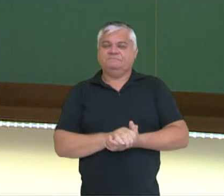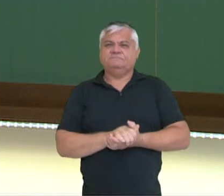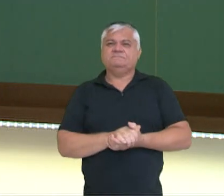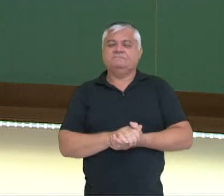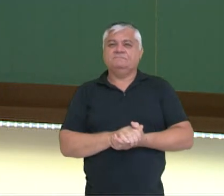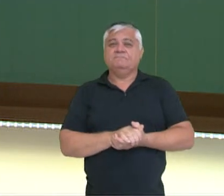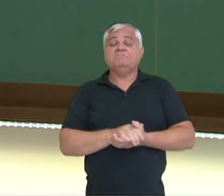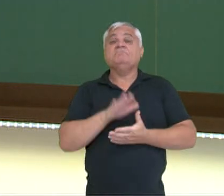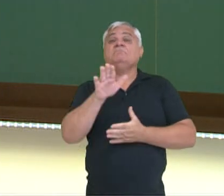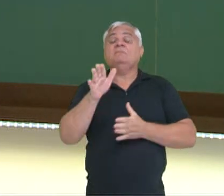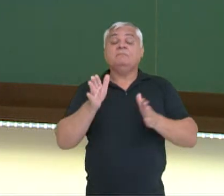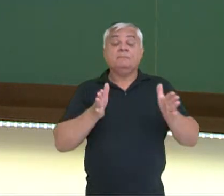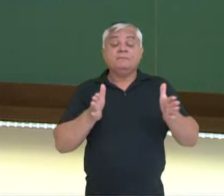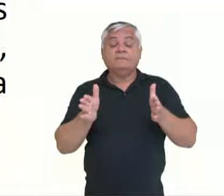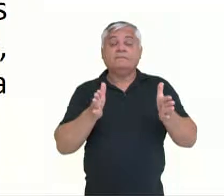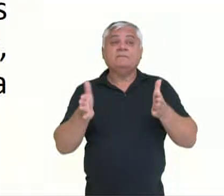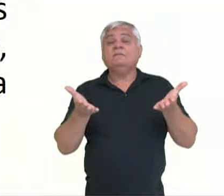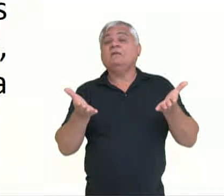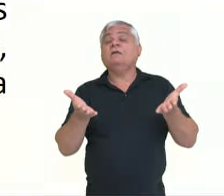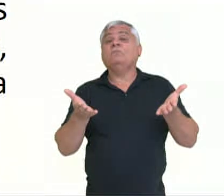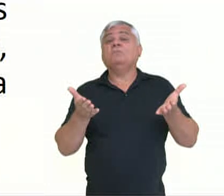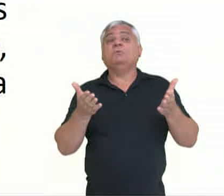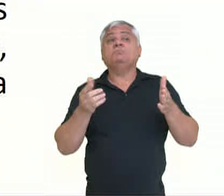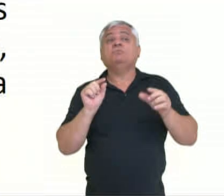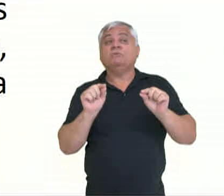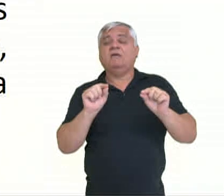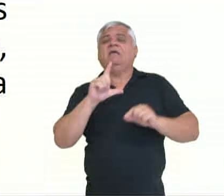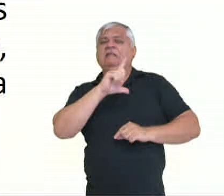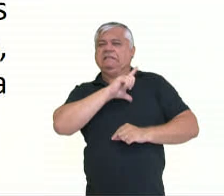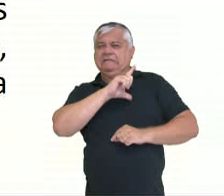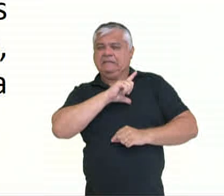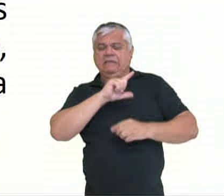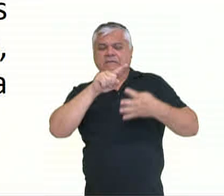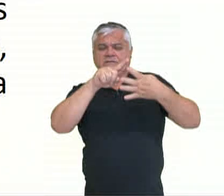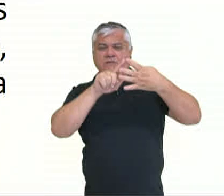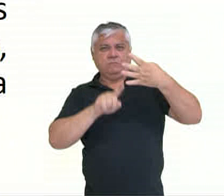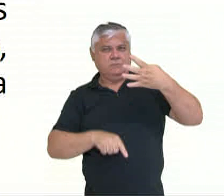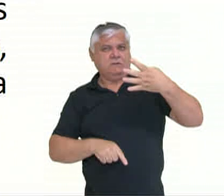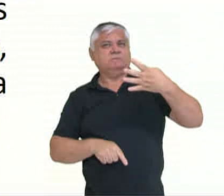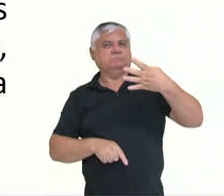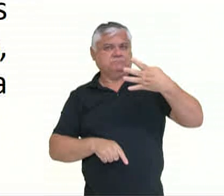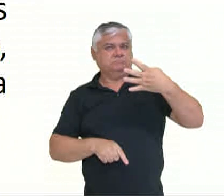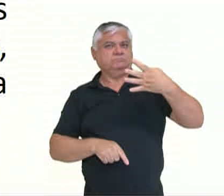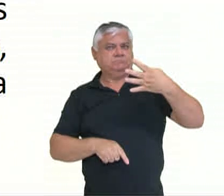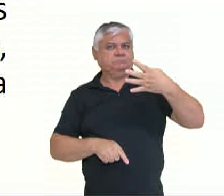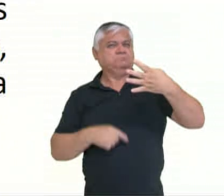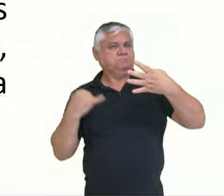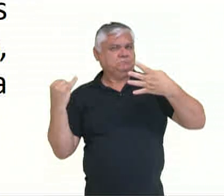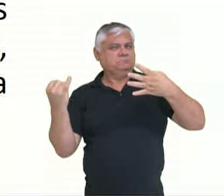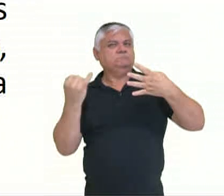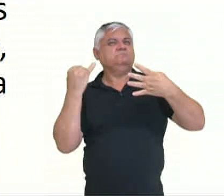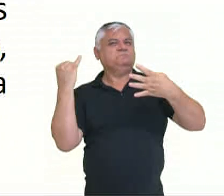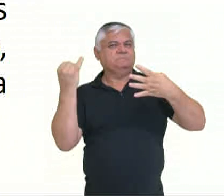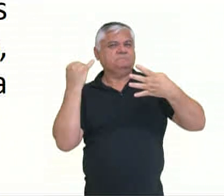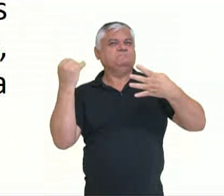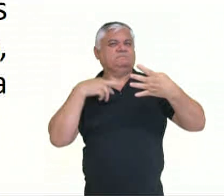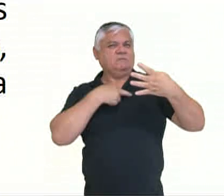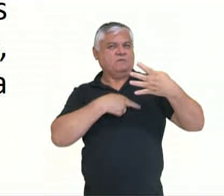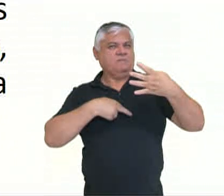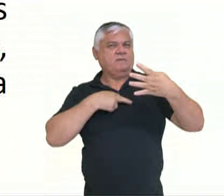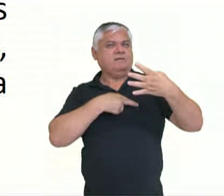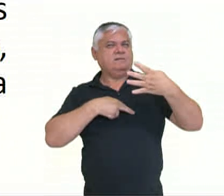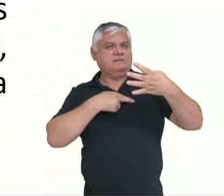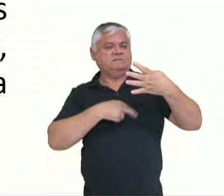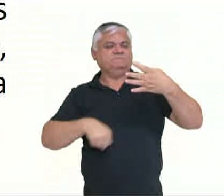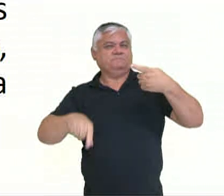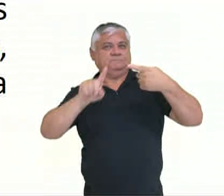Quanto à época ou escola literária, nós temos 4 períodos que são fundamentais no romance.